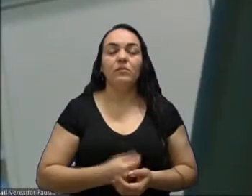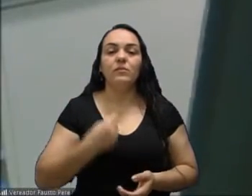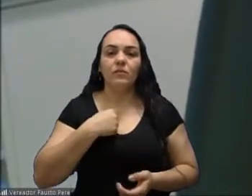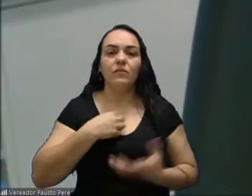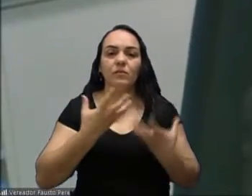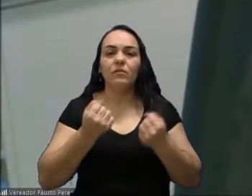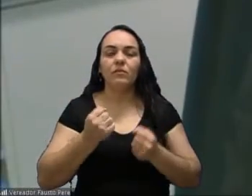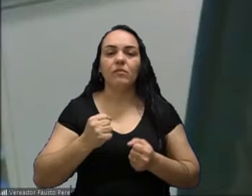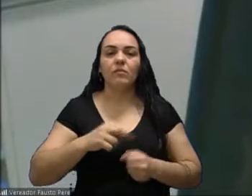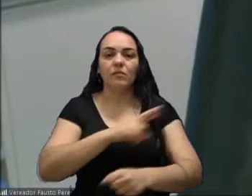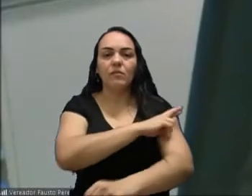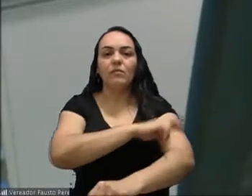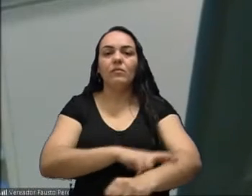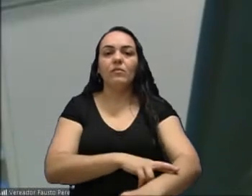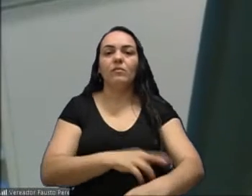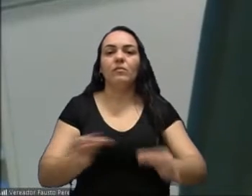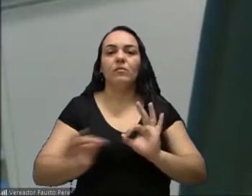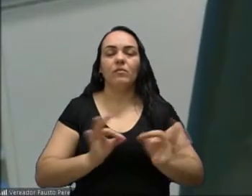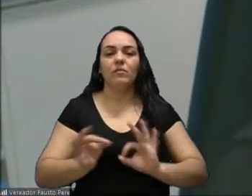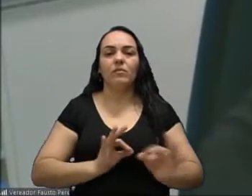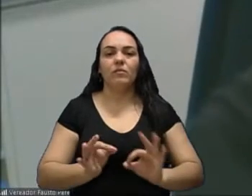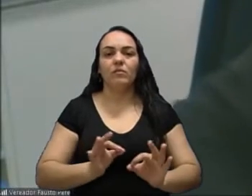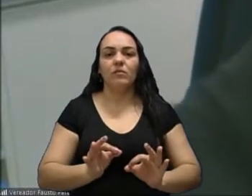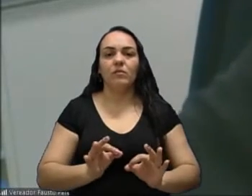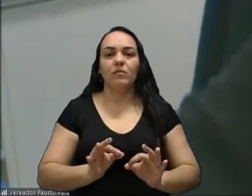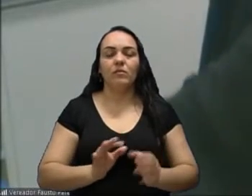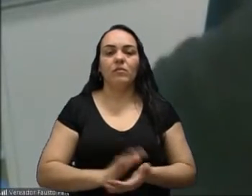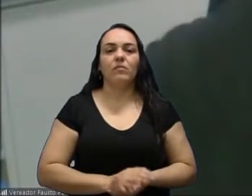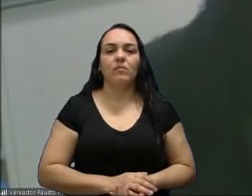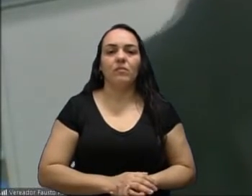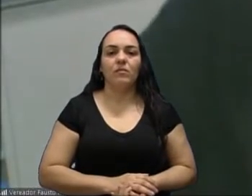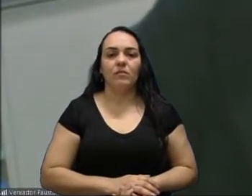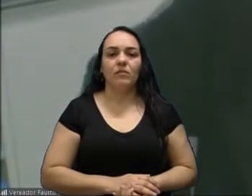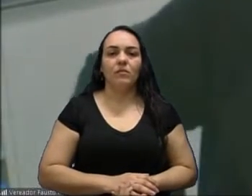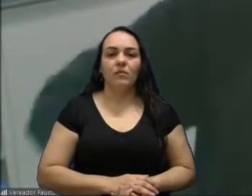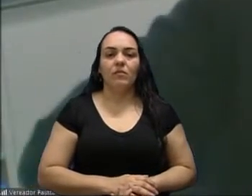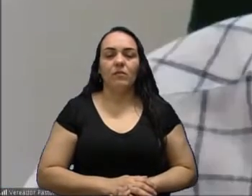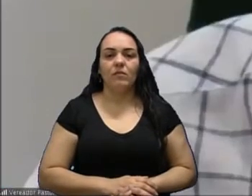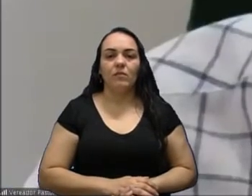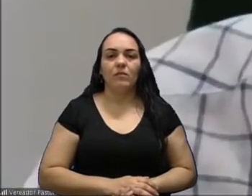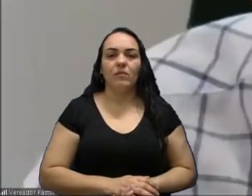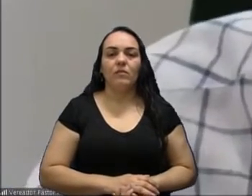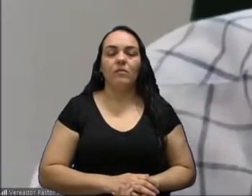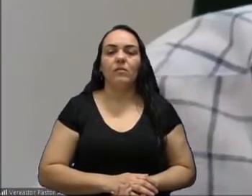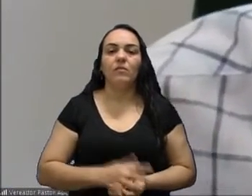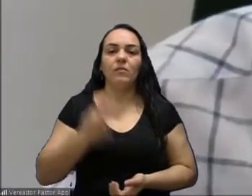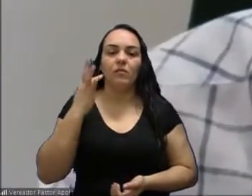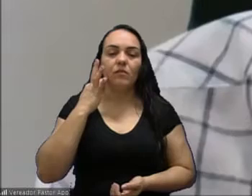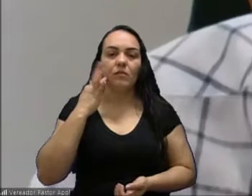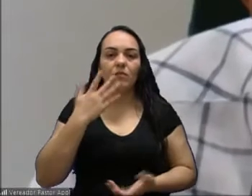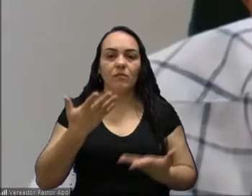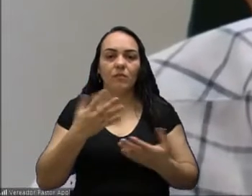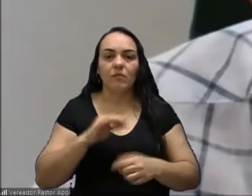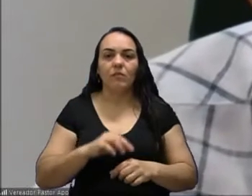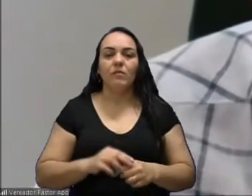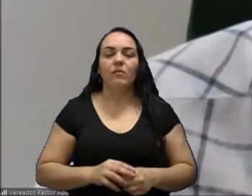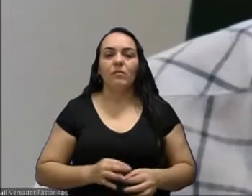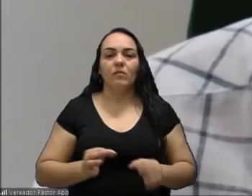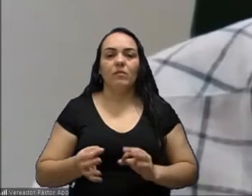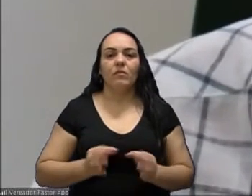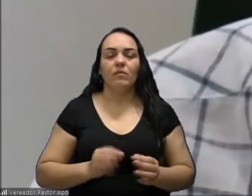oi com respeito ao projeto traz um negócio que eu me imprimi sou presente com respeito ao projeto segundo